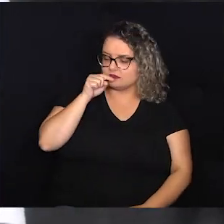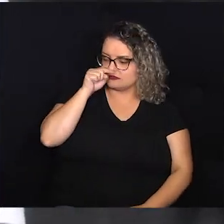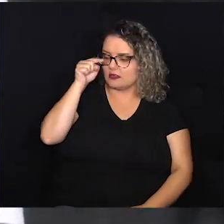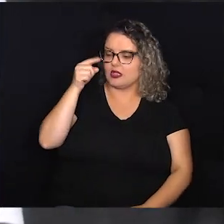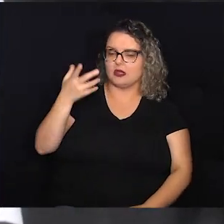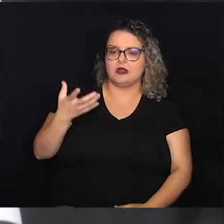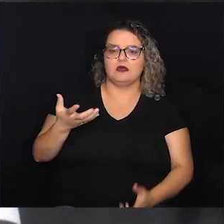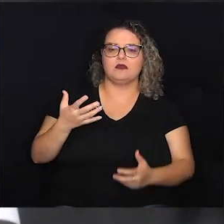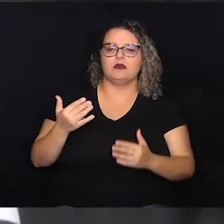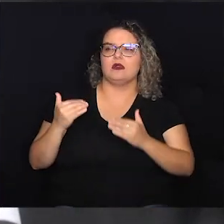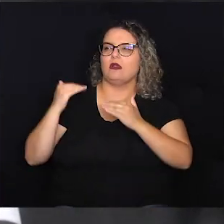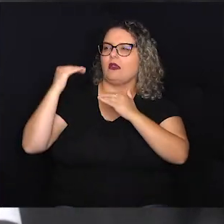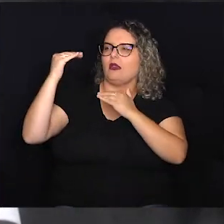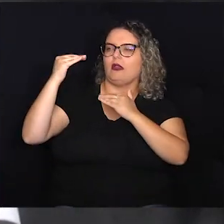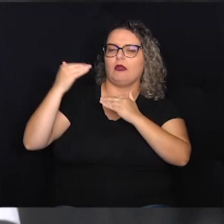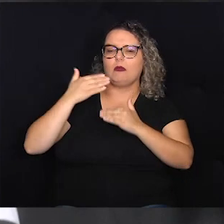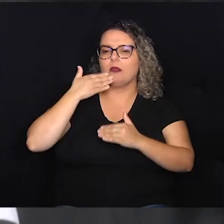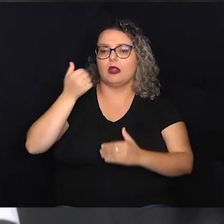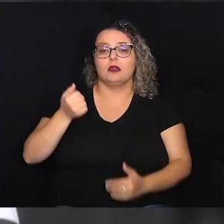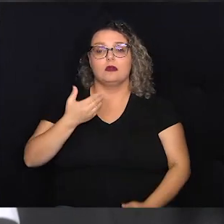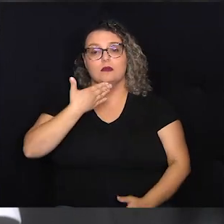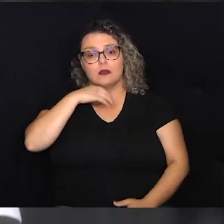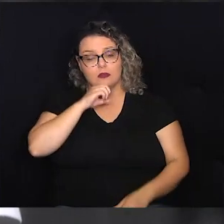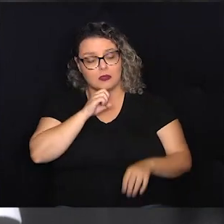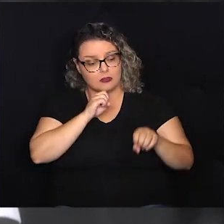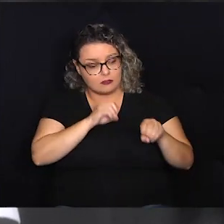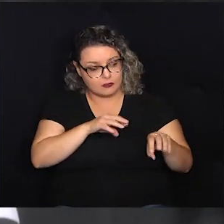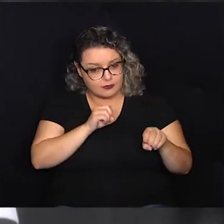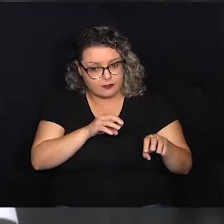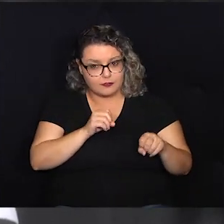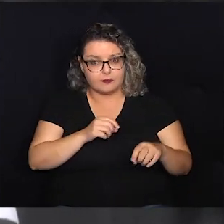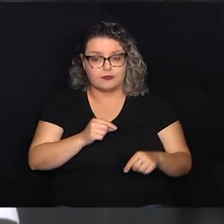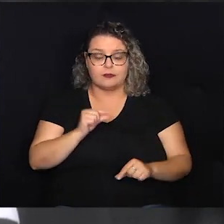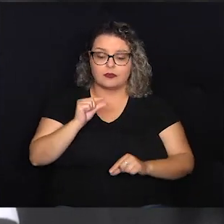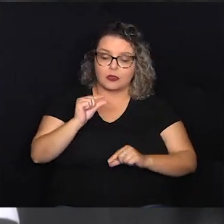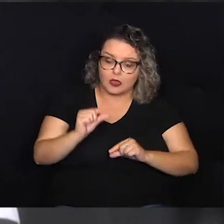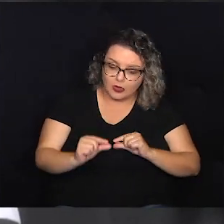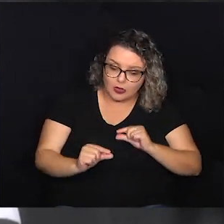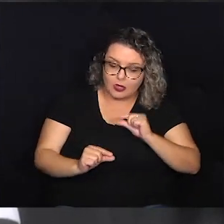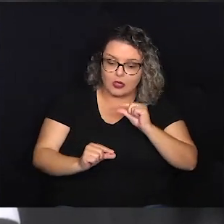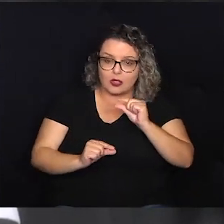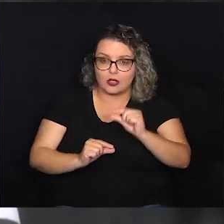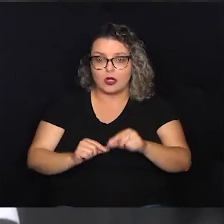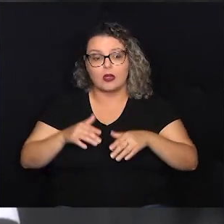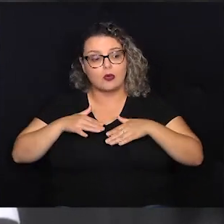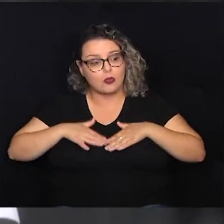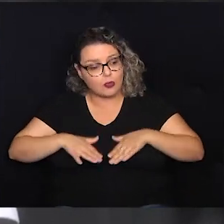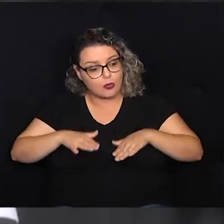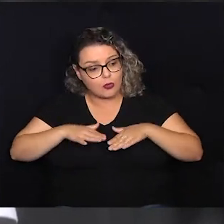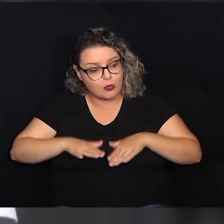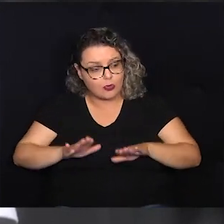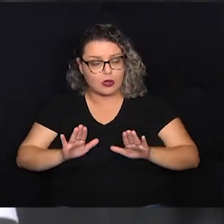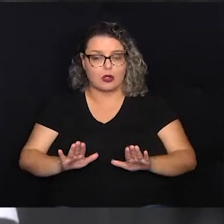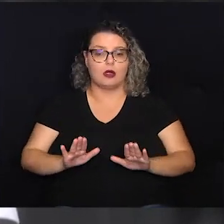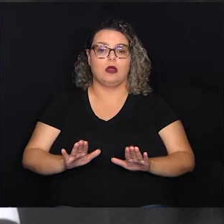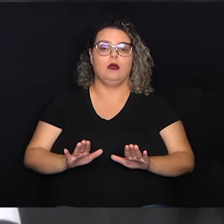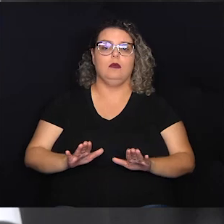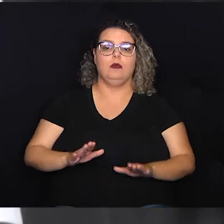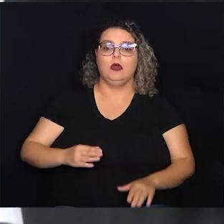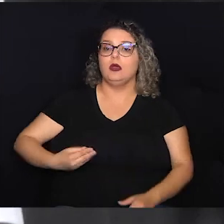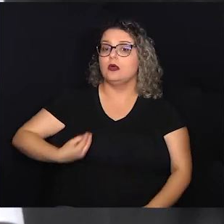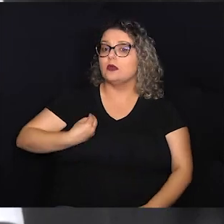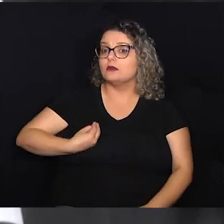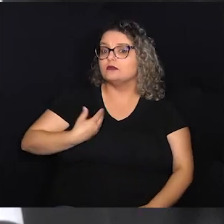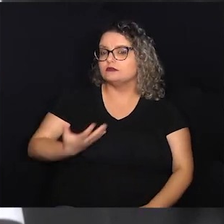né? Na minha impetuosidade, eu queria estar lá em cima. E meu pai sempre me ensinava, é um passo de cada